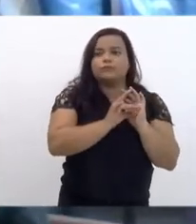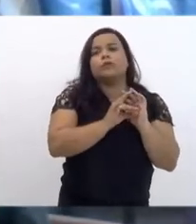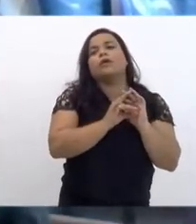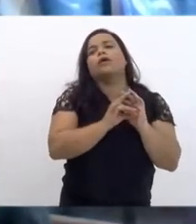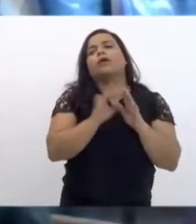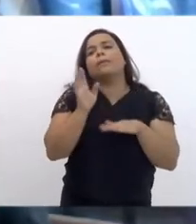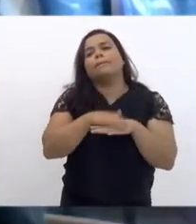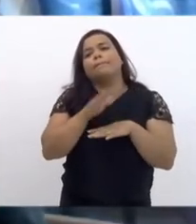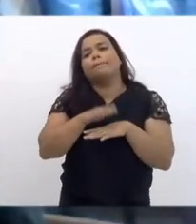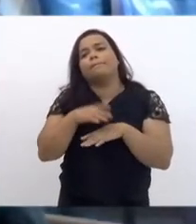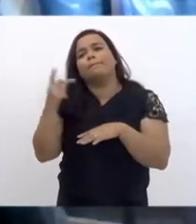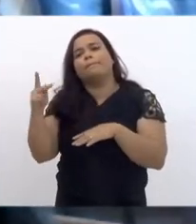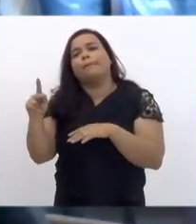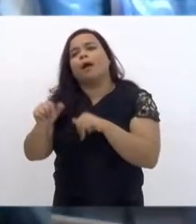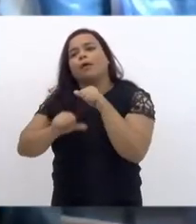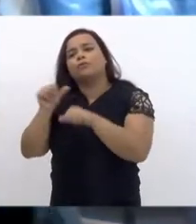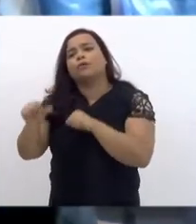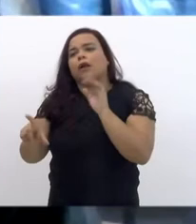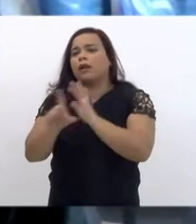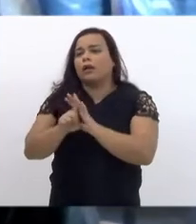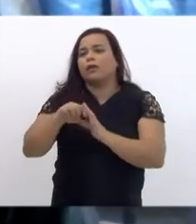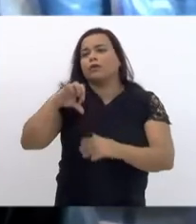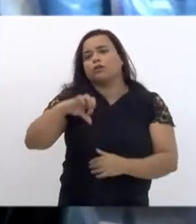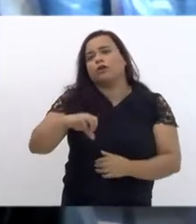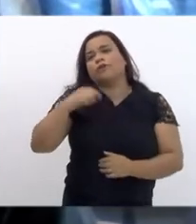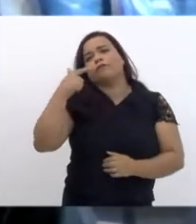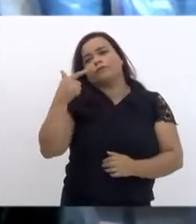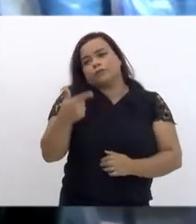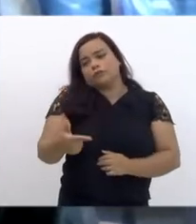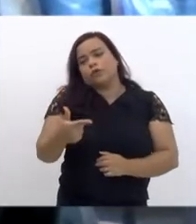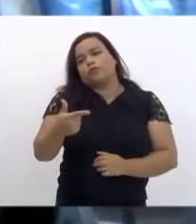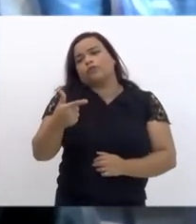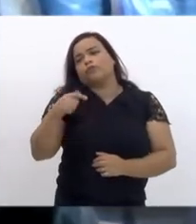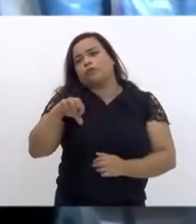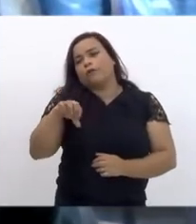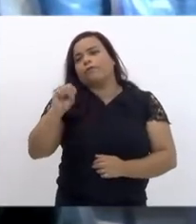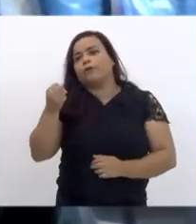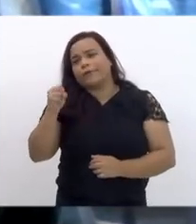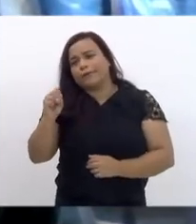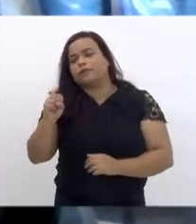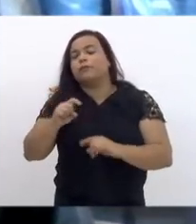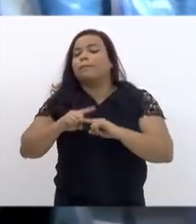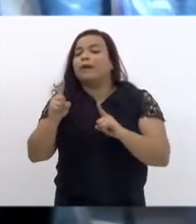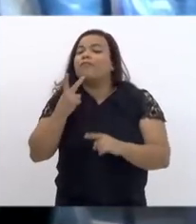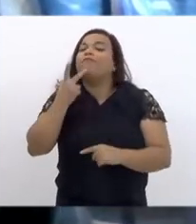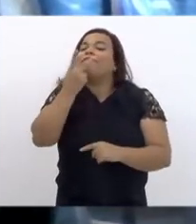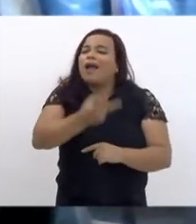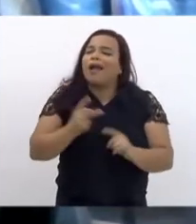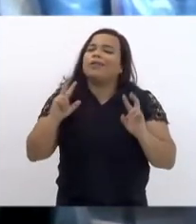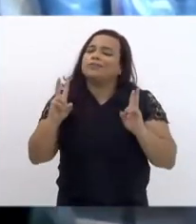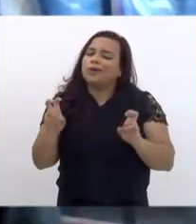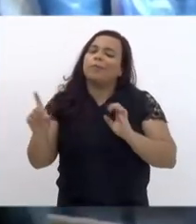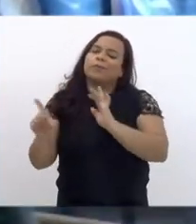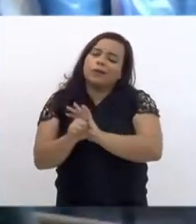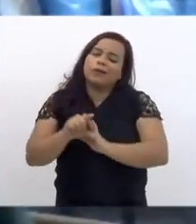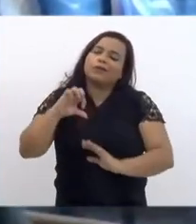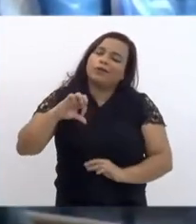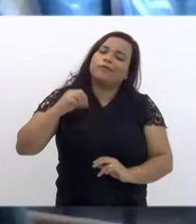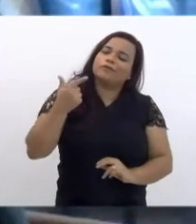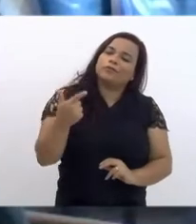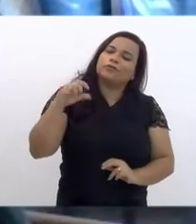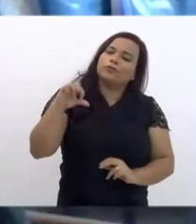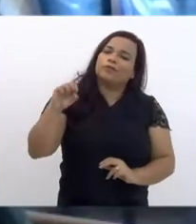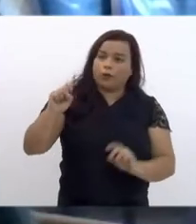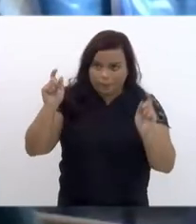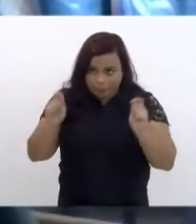pela lei 9298. Pronto, a gente modifica a lei original, mas também menciona que ela foi alterada pela 9298.